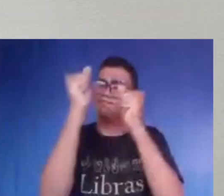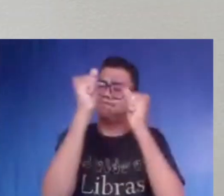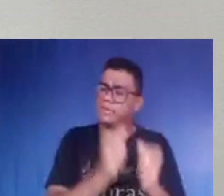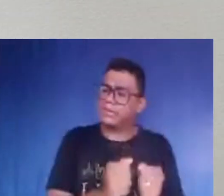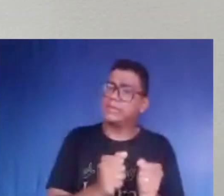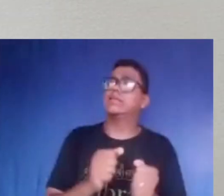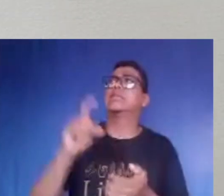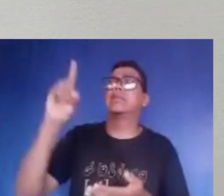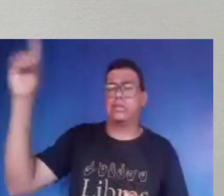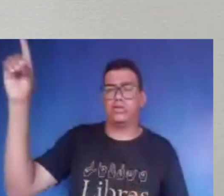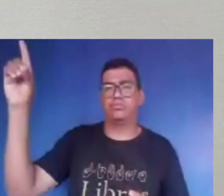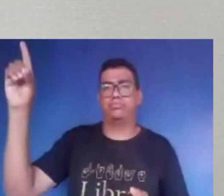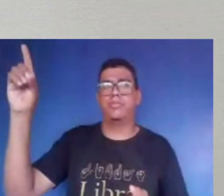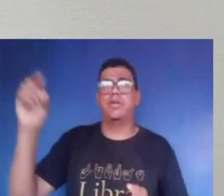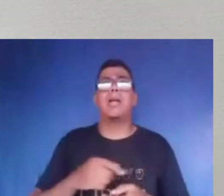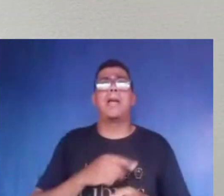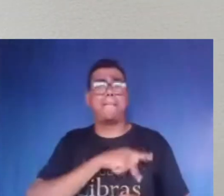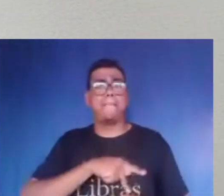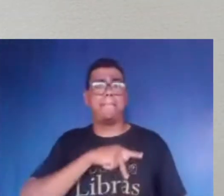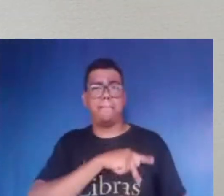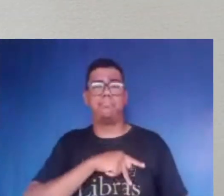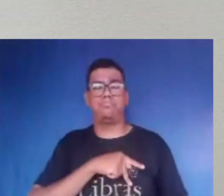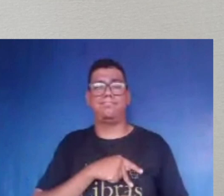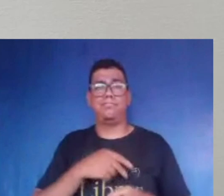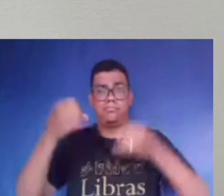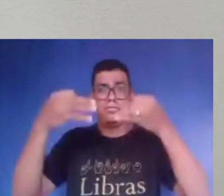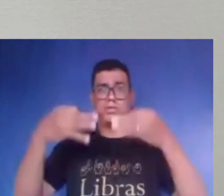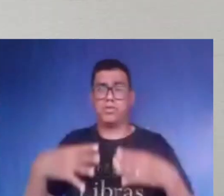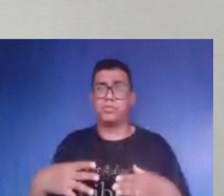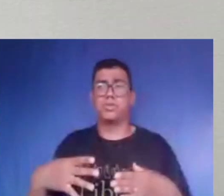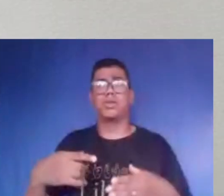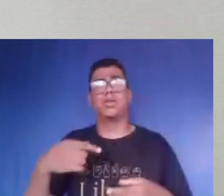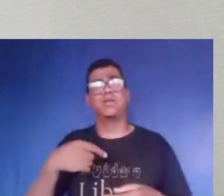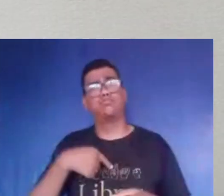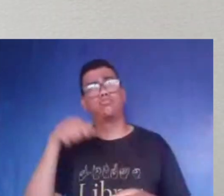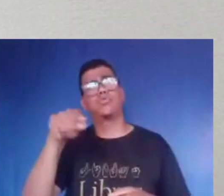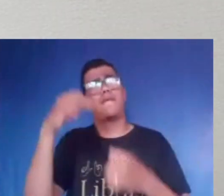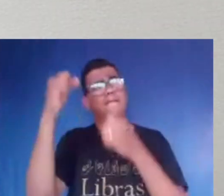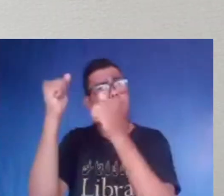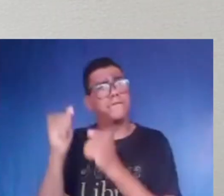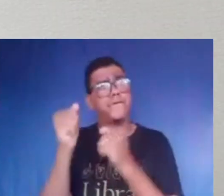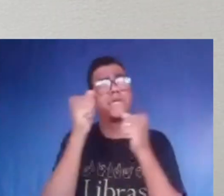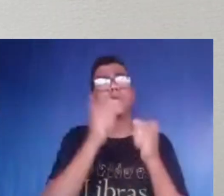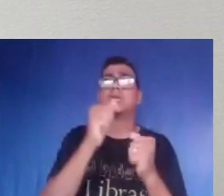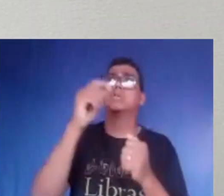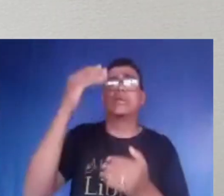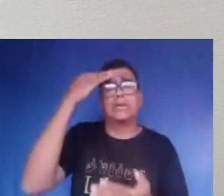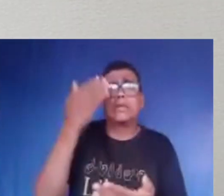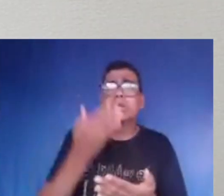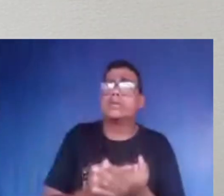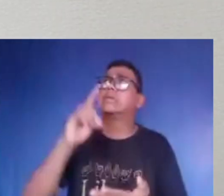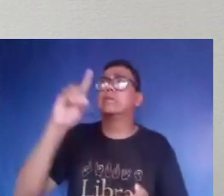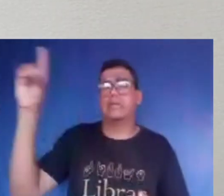da gente se fortalecer no poder do Senhor é através da oração. Outro versículo que também vai falar de poder está